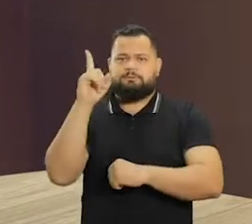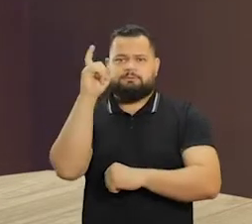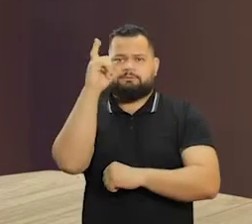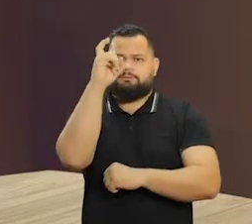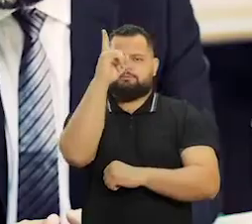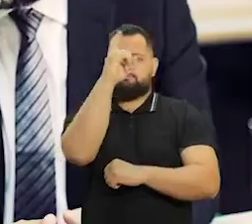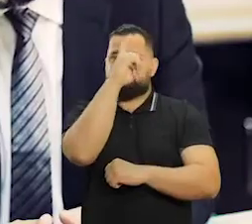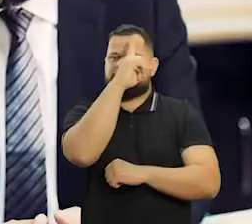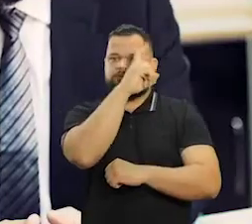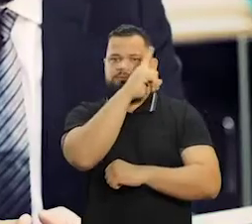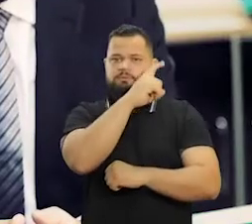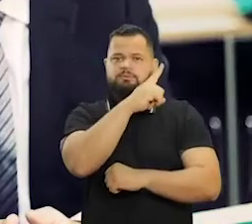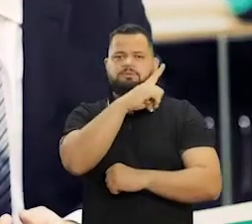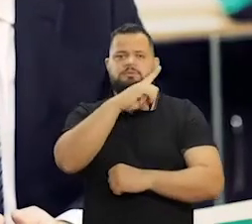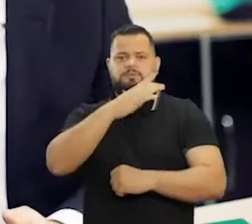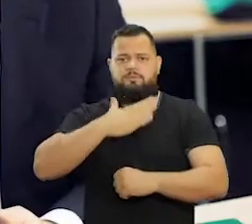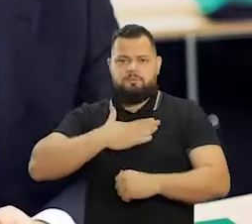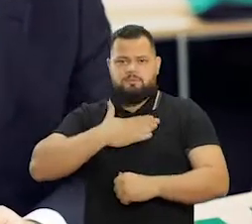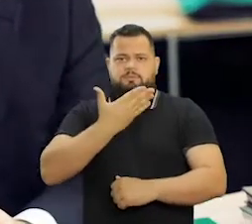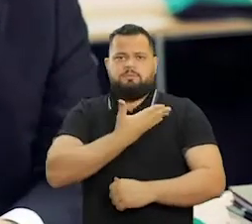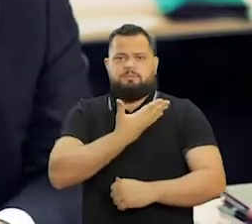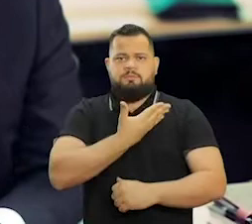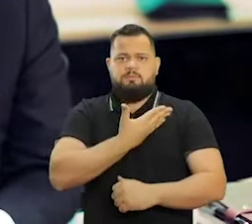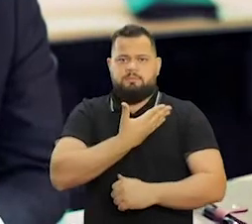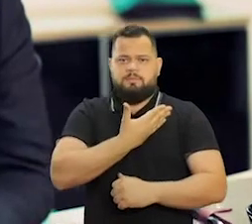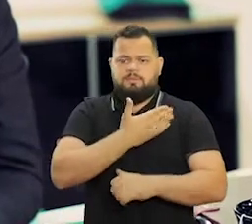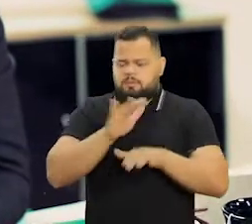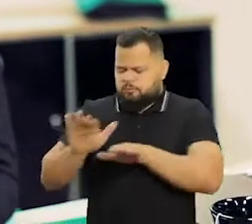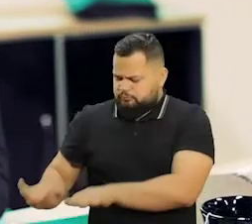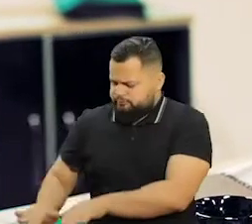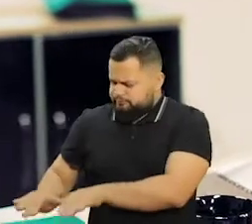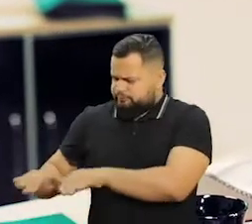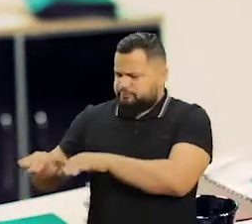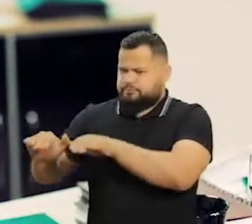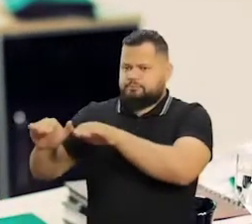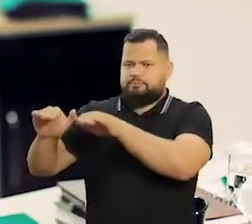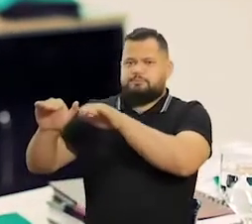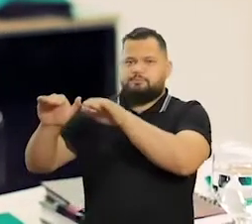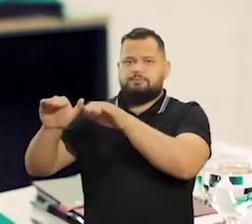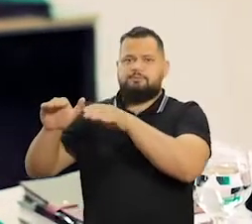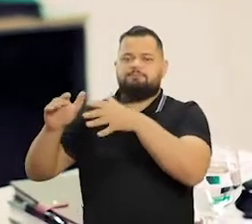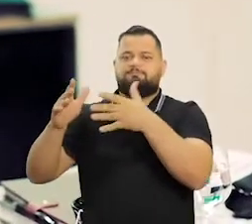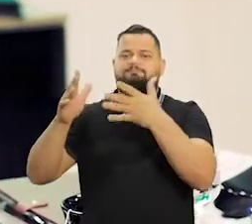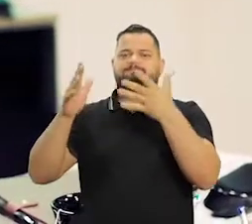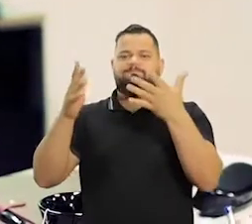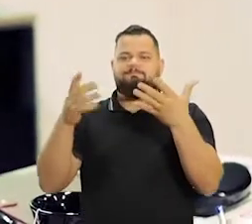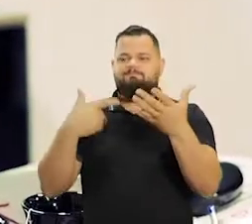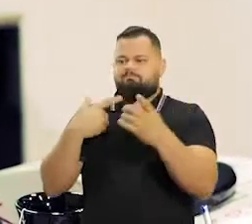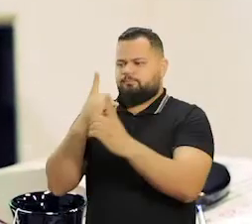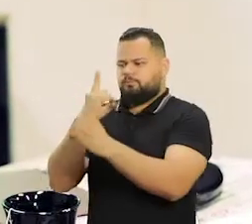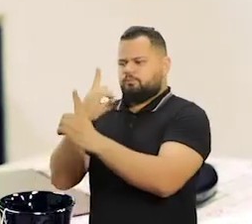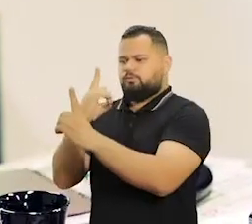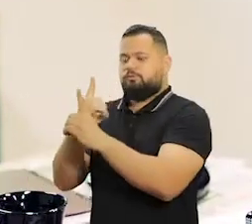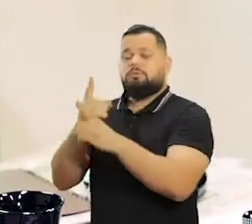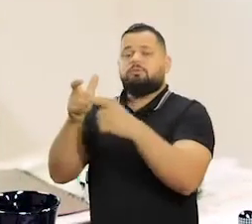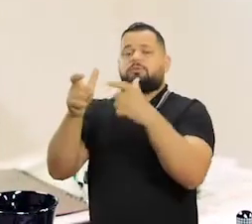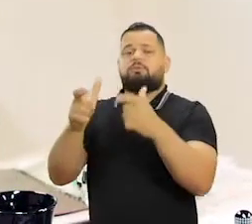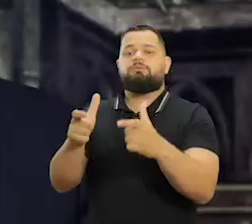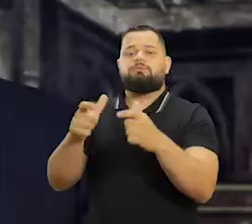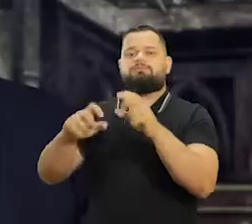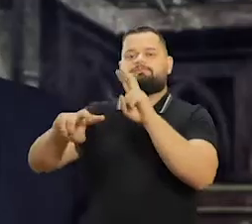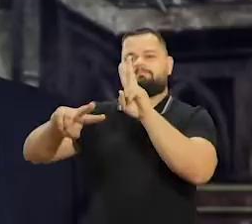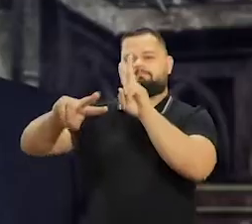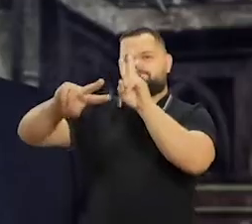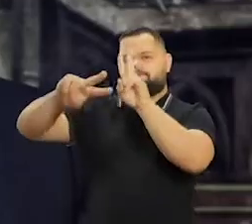mais difícil. Vários amigos, vários colegas de infância, eu